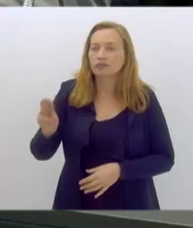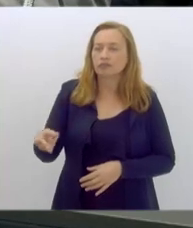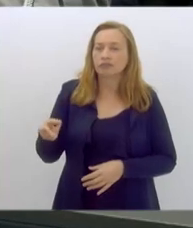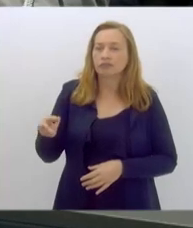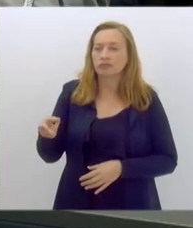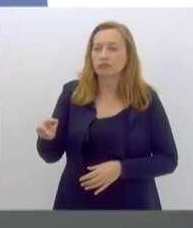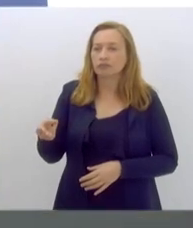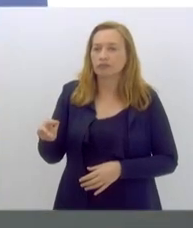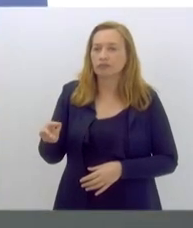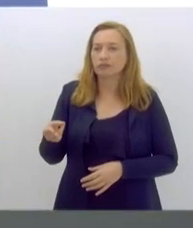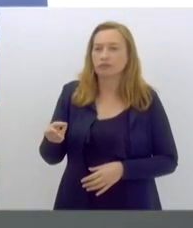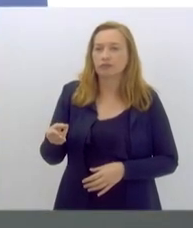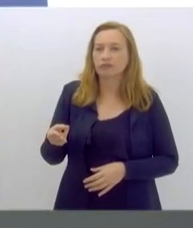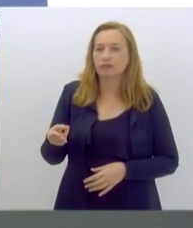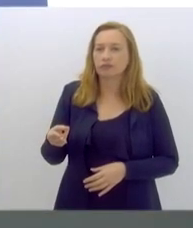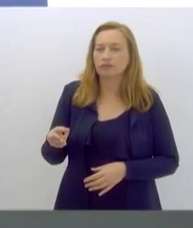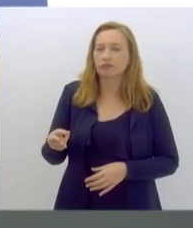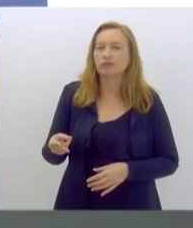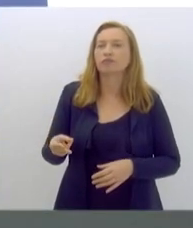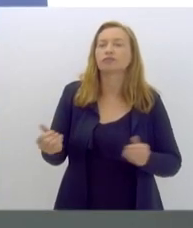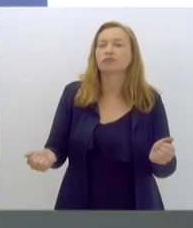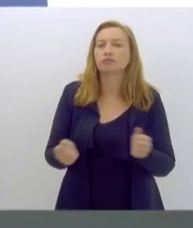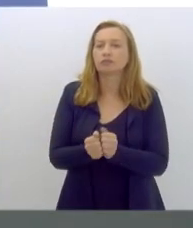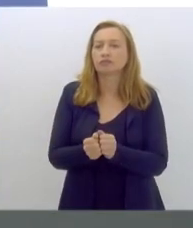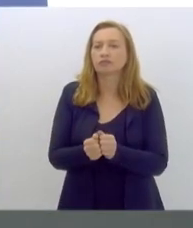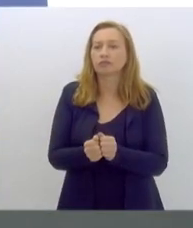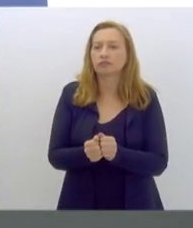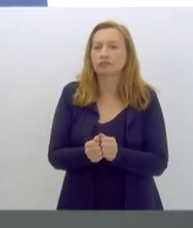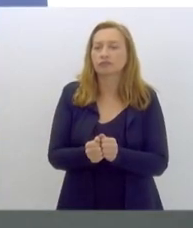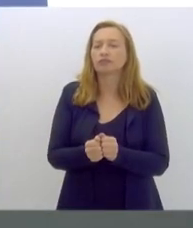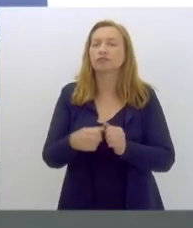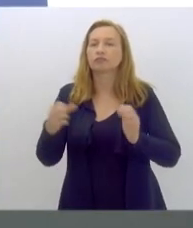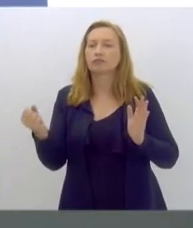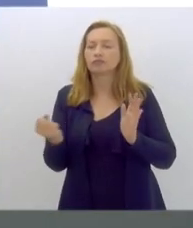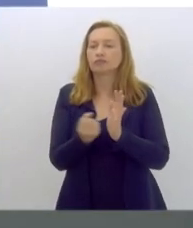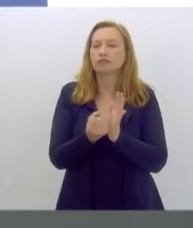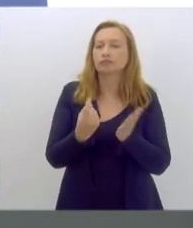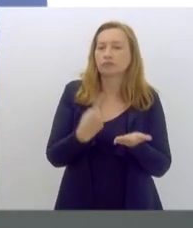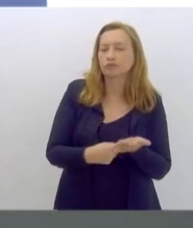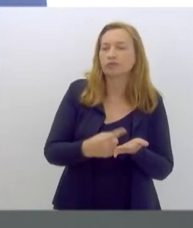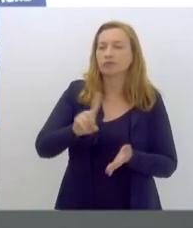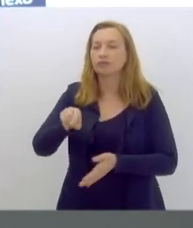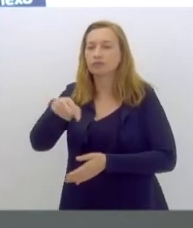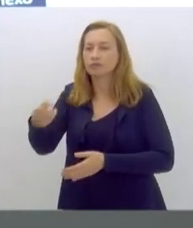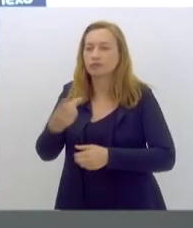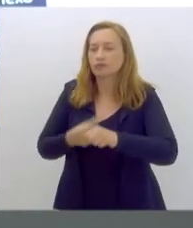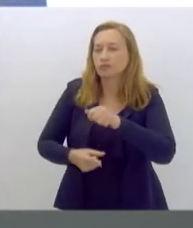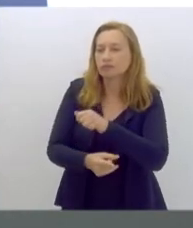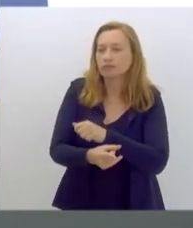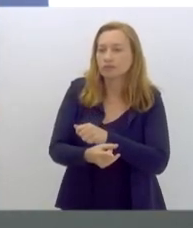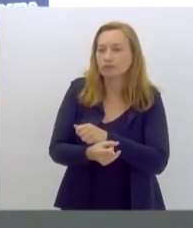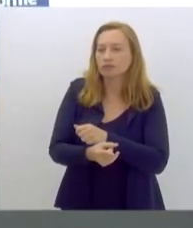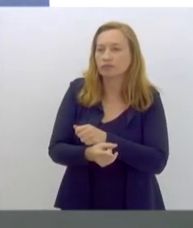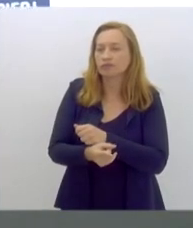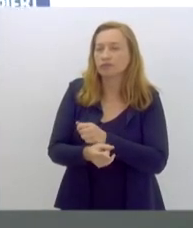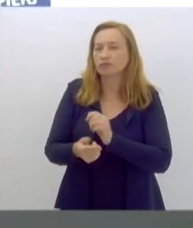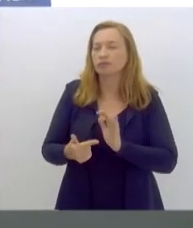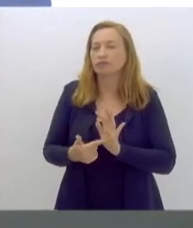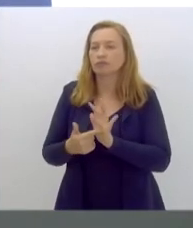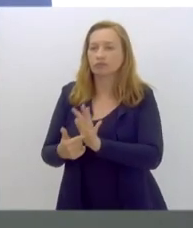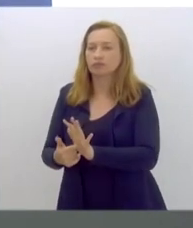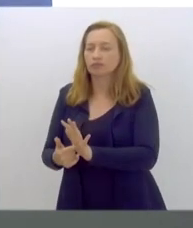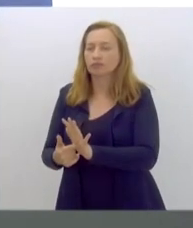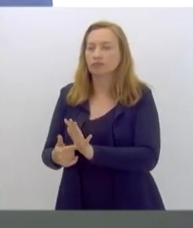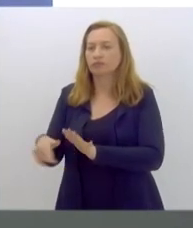da pílula junto ao pacto e também tem outros investimentos mas que eles acabam computando nos índices